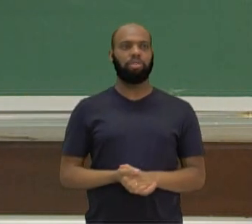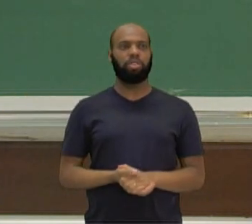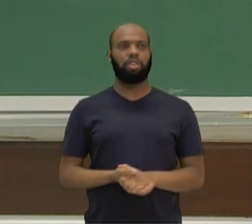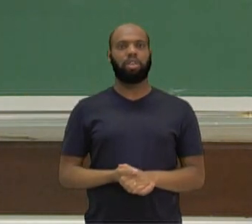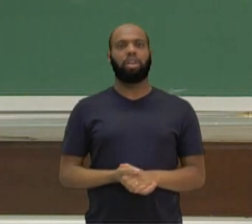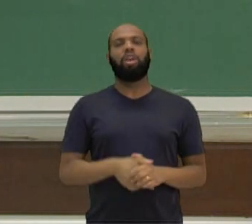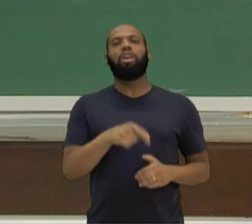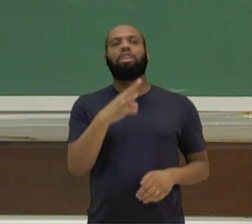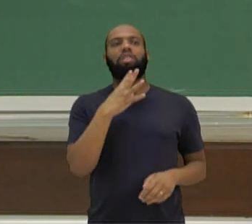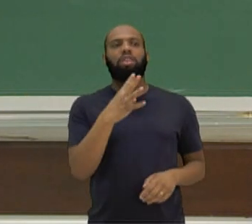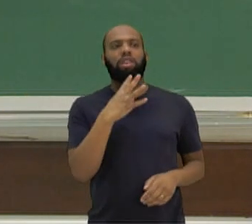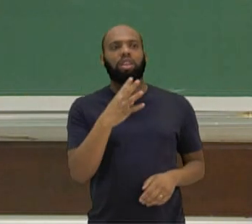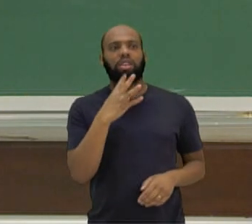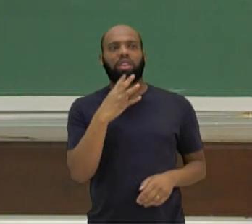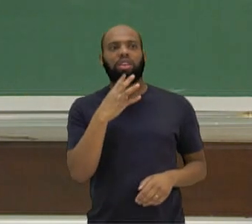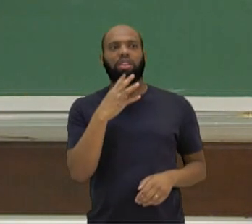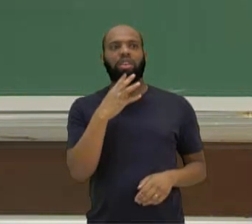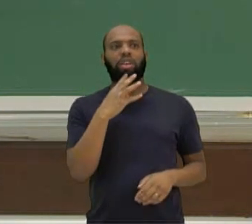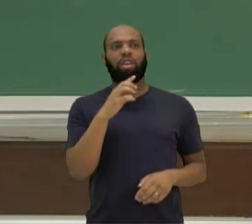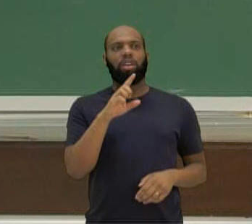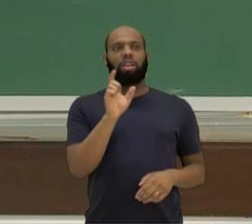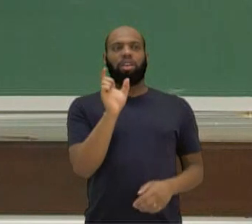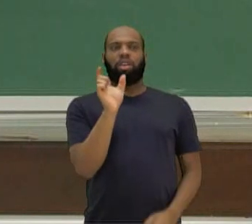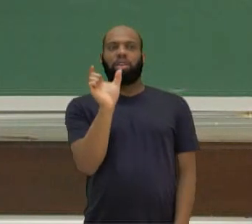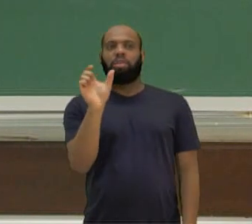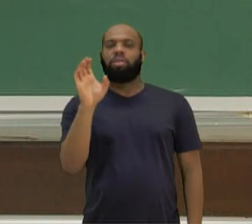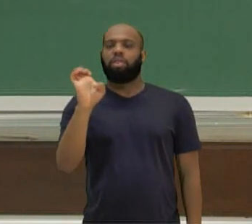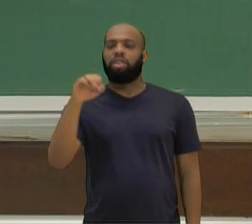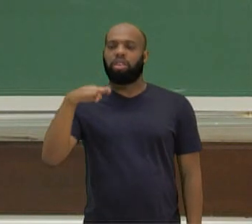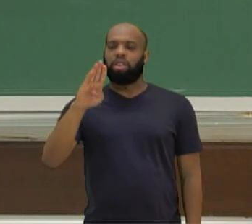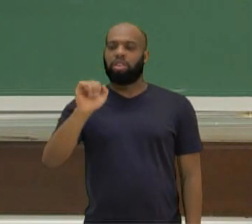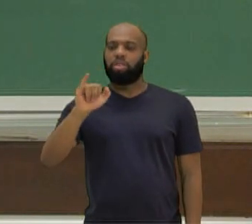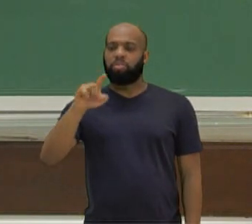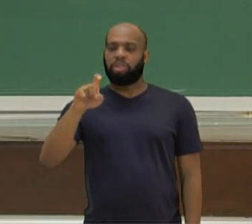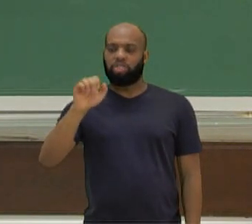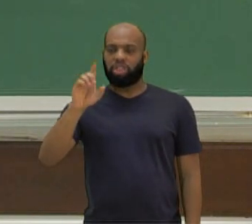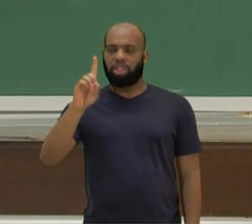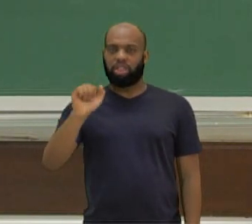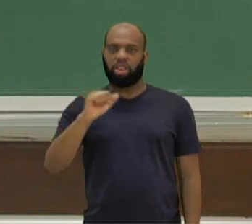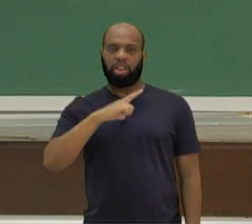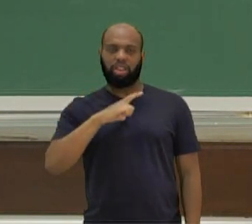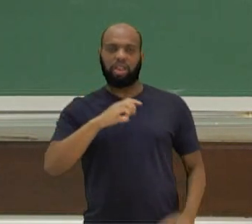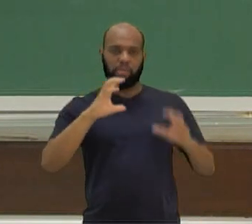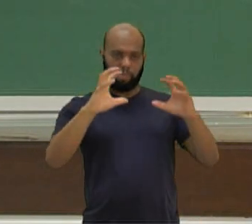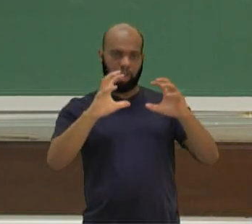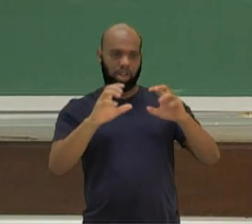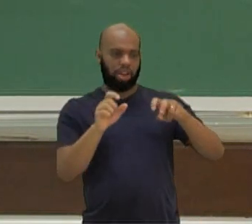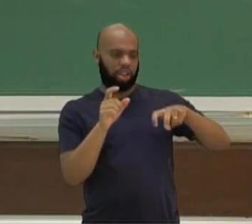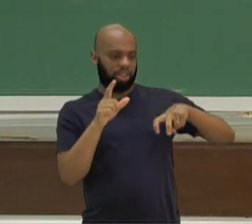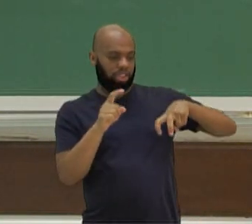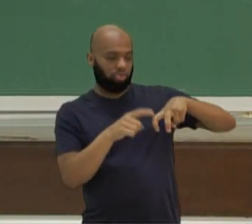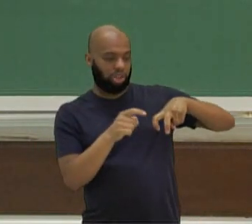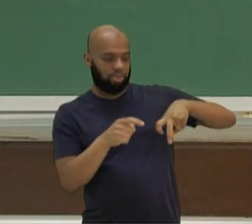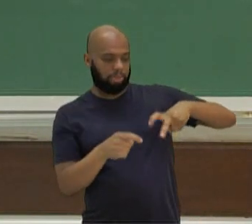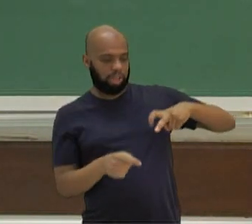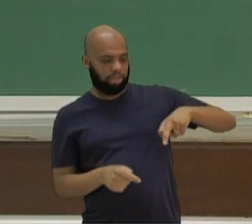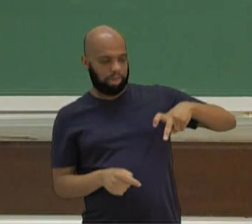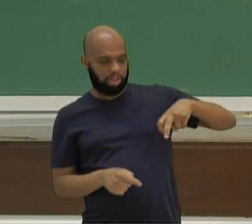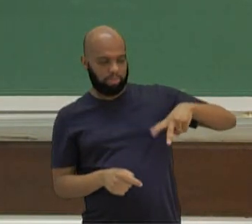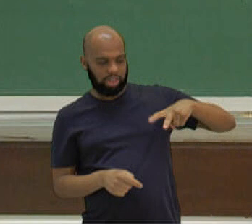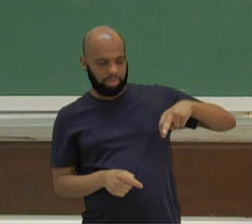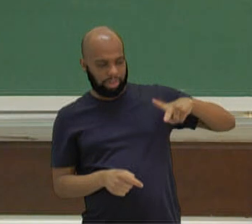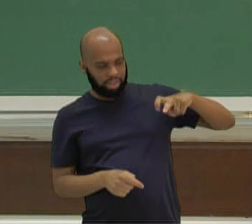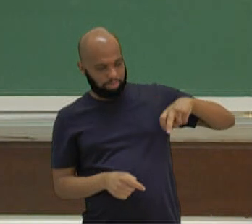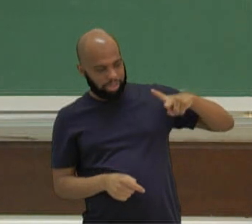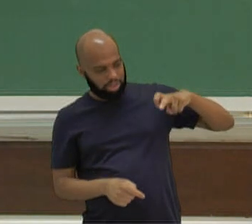Embaixada, todos vocês conhecem, eu acredito. Aqui é o joguinho, né? Por isso que está ali, Monster Baú está em